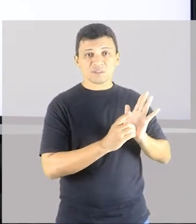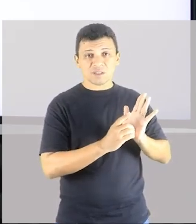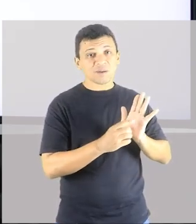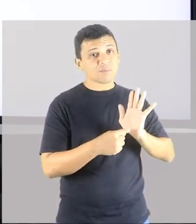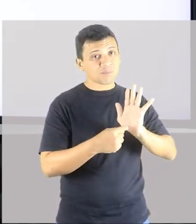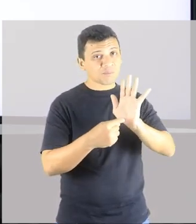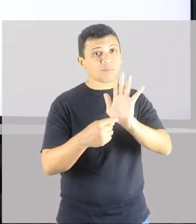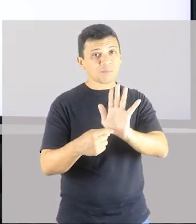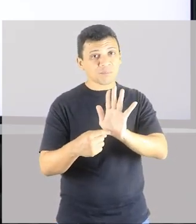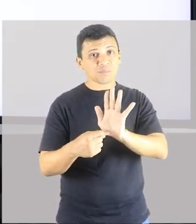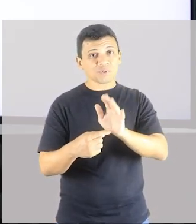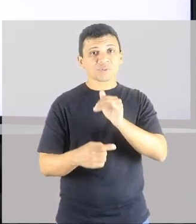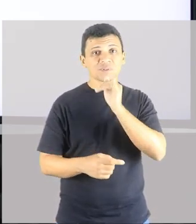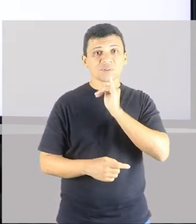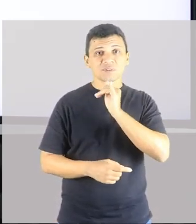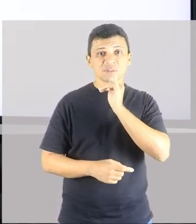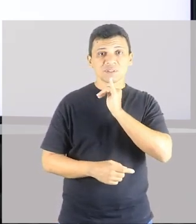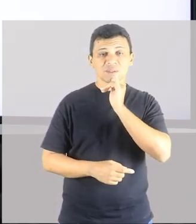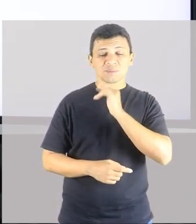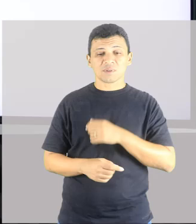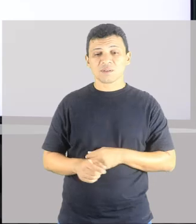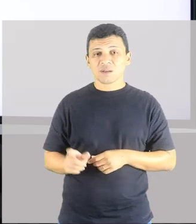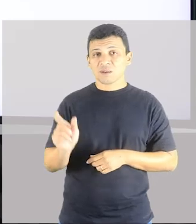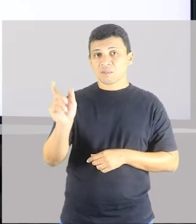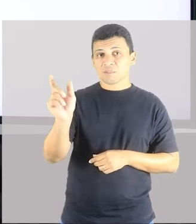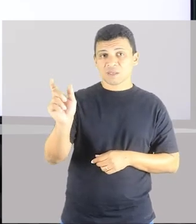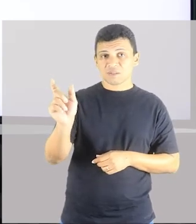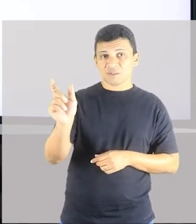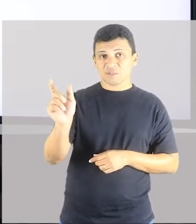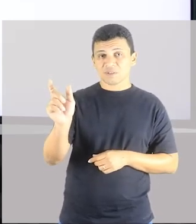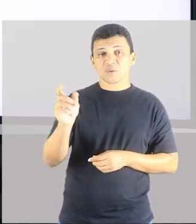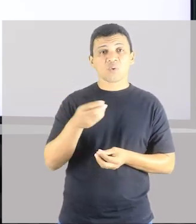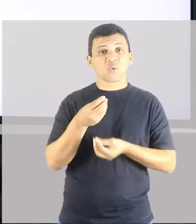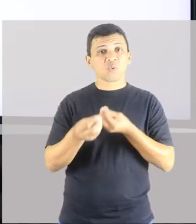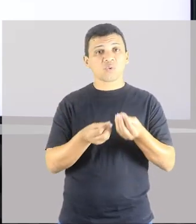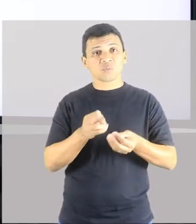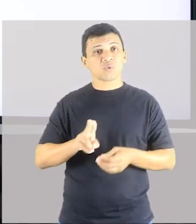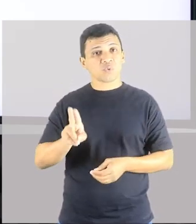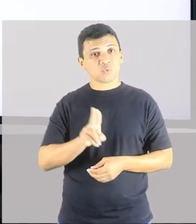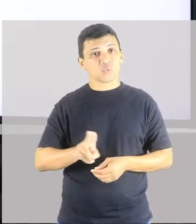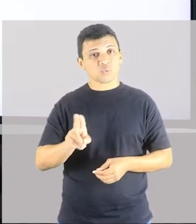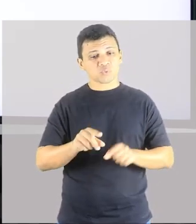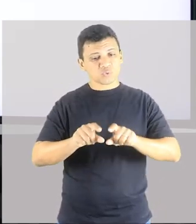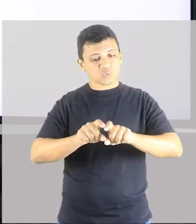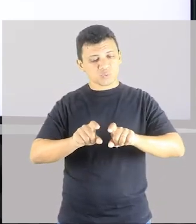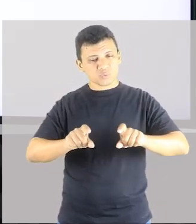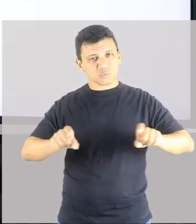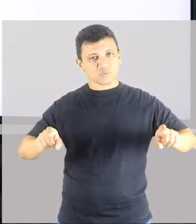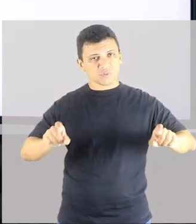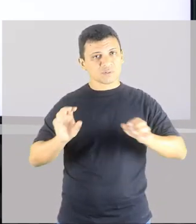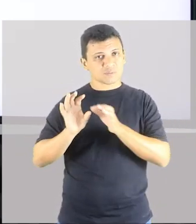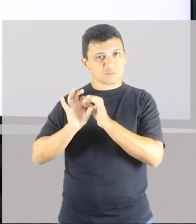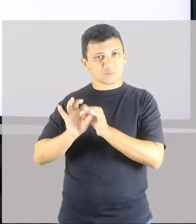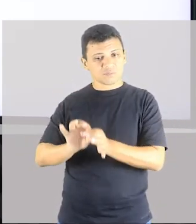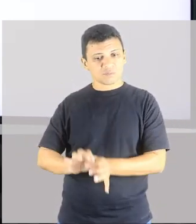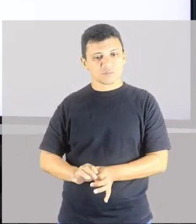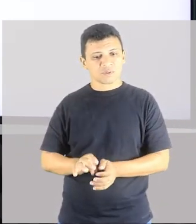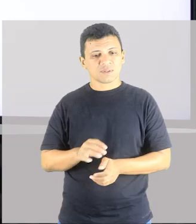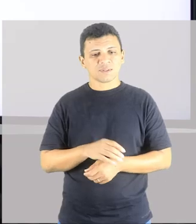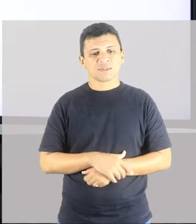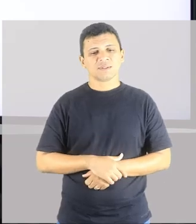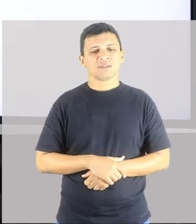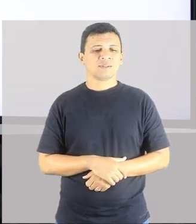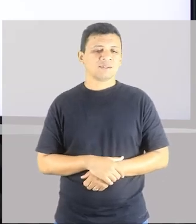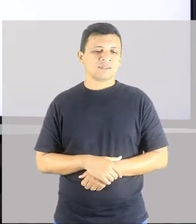essa função de você ver essa palavra nesse sentido sendo apresentada em um contexto. They